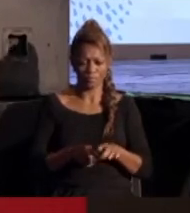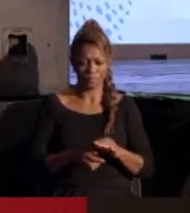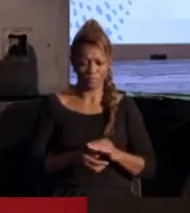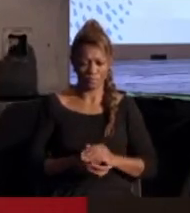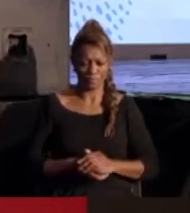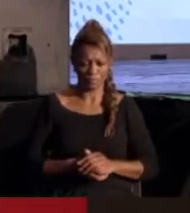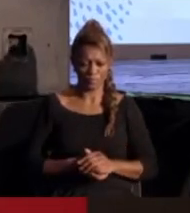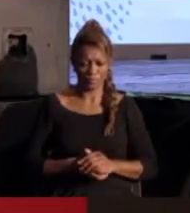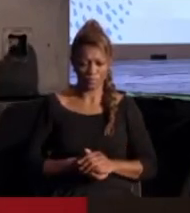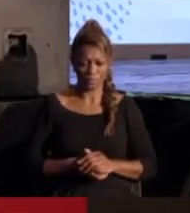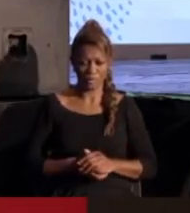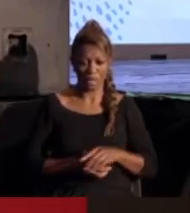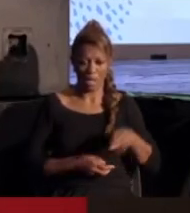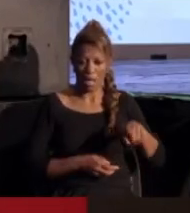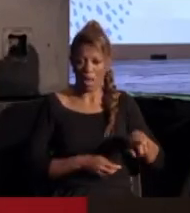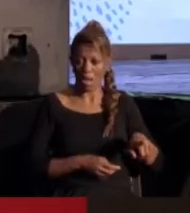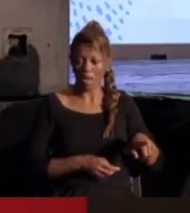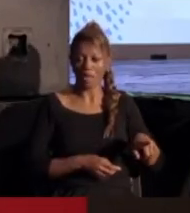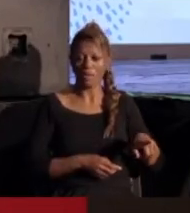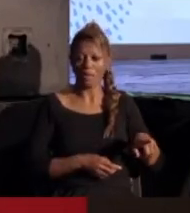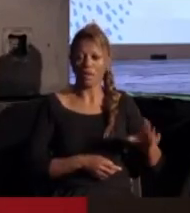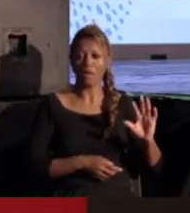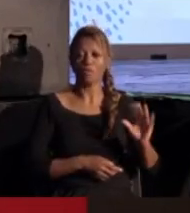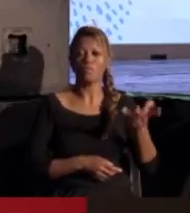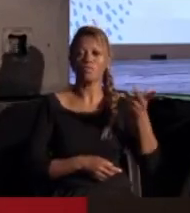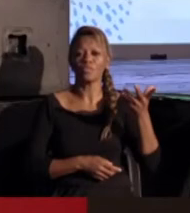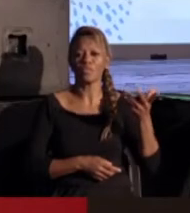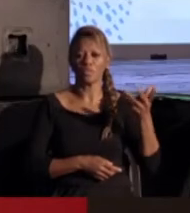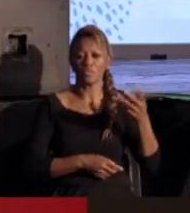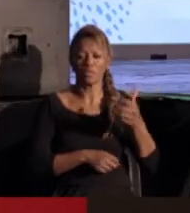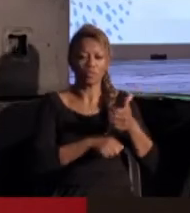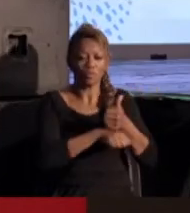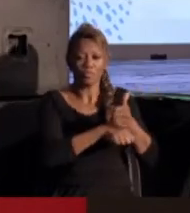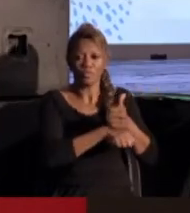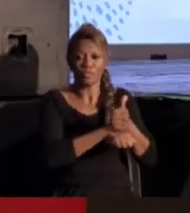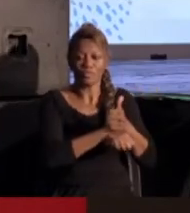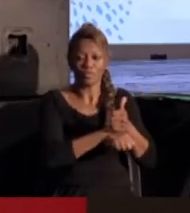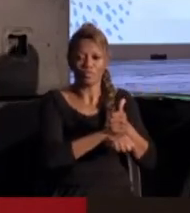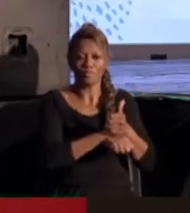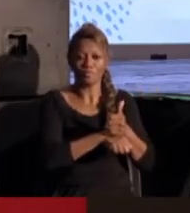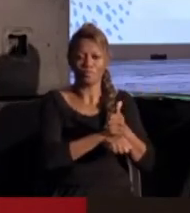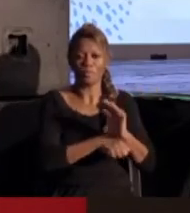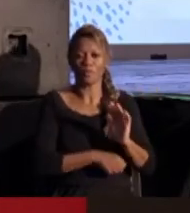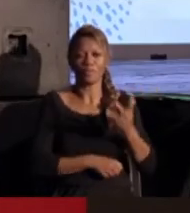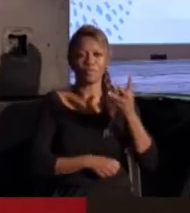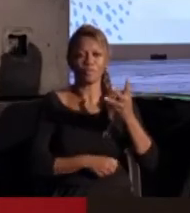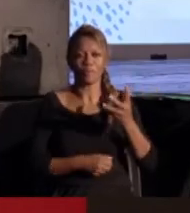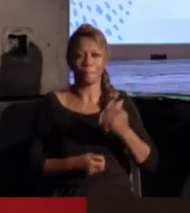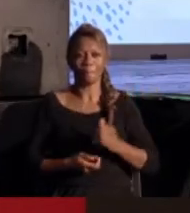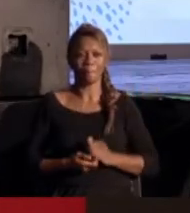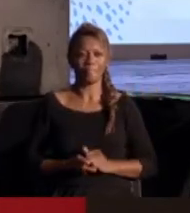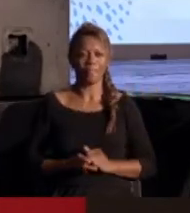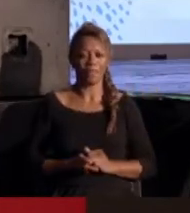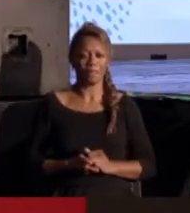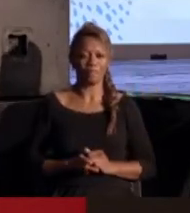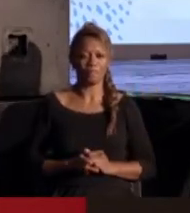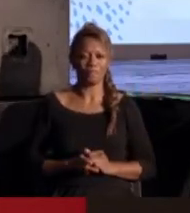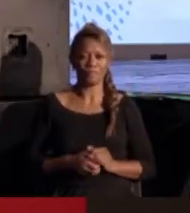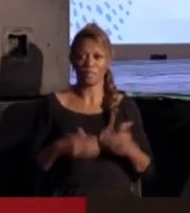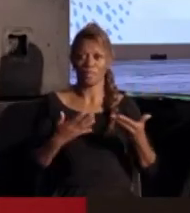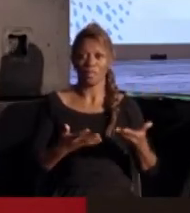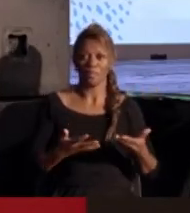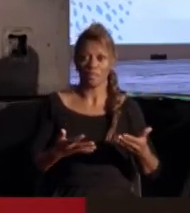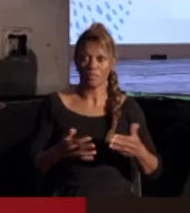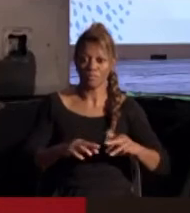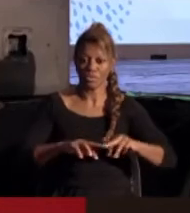No nosso ambulatório era muito comum, era um dos poucos lugares que tinha água na periferia de Maputo, a nossa clínica. Então era muito comum que